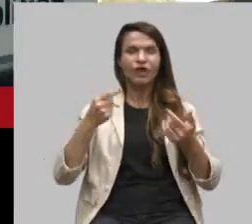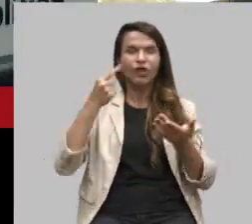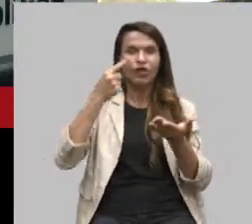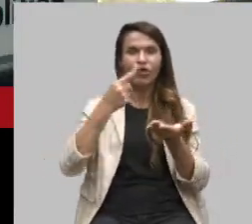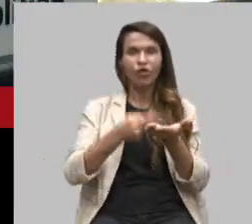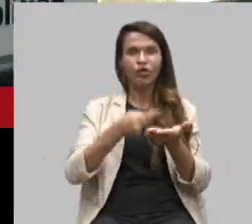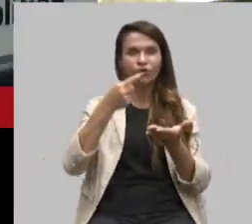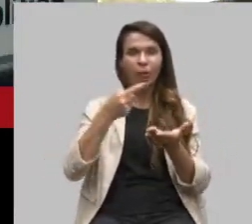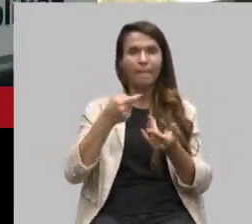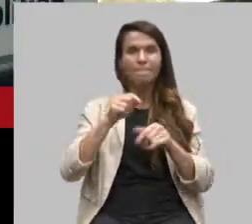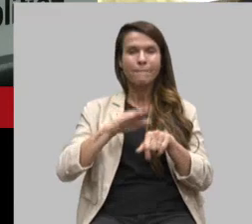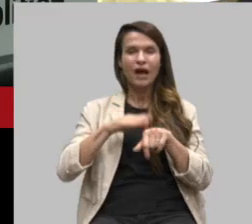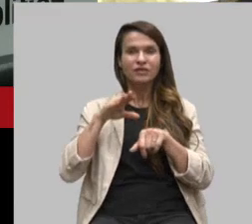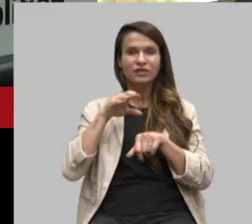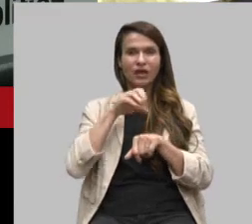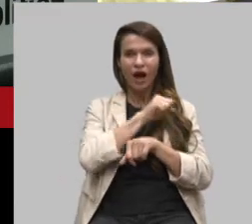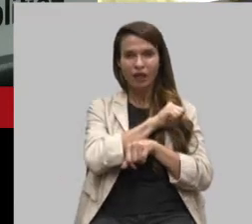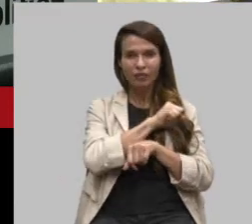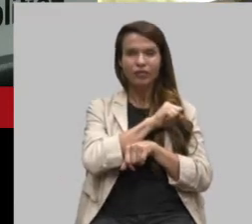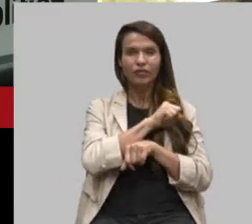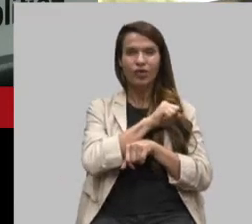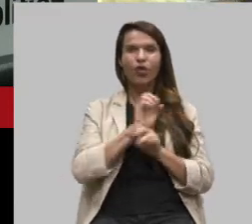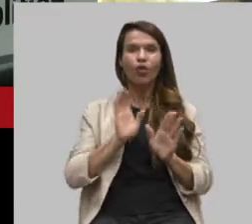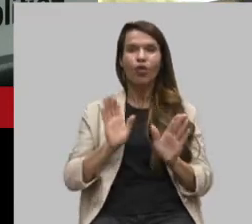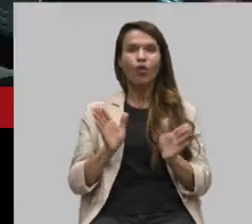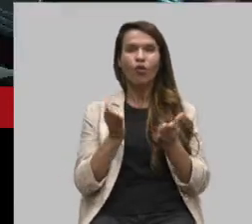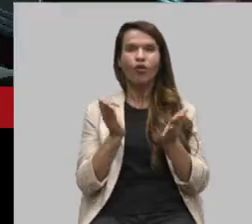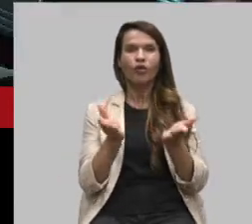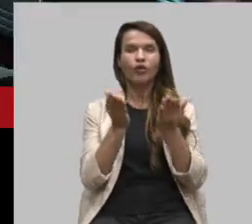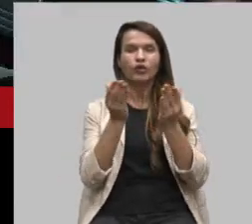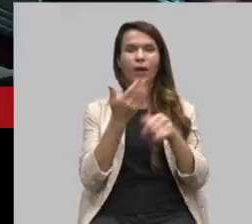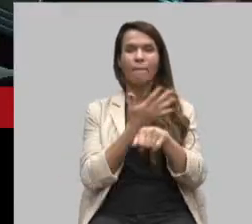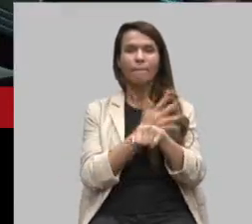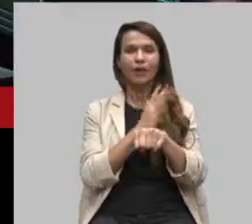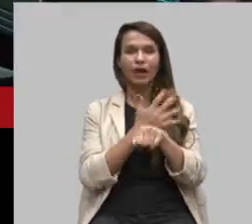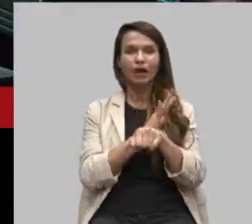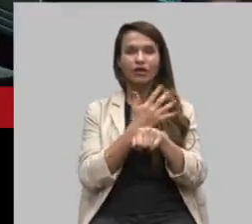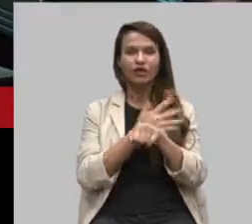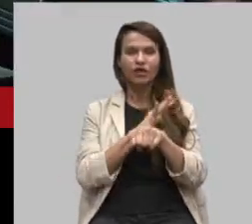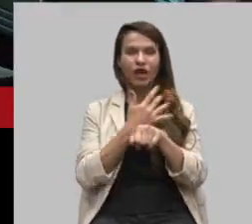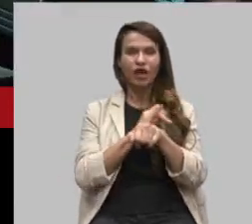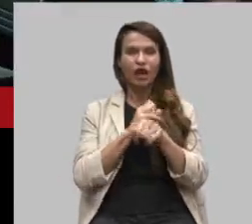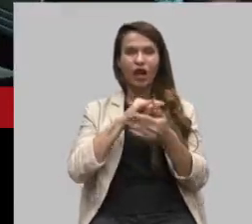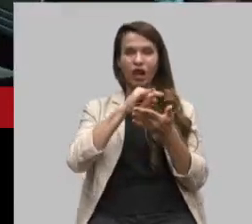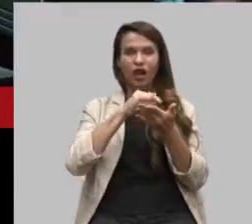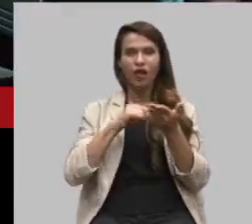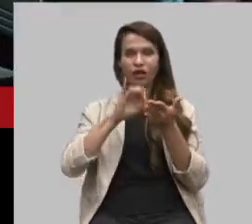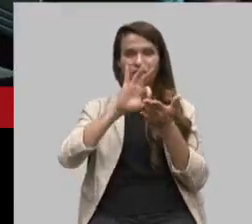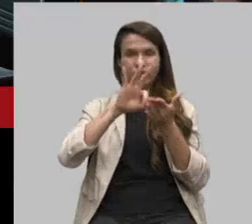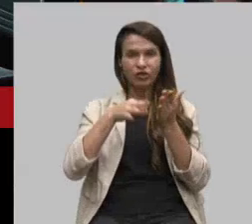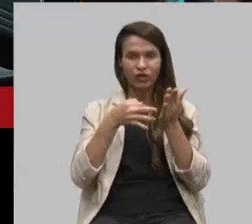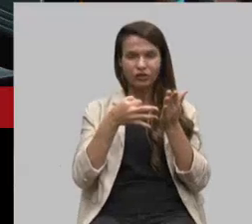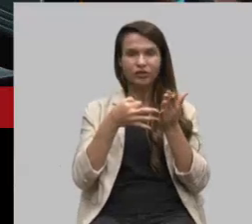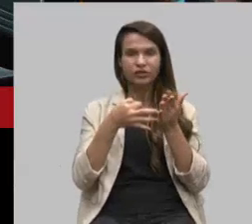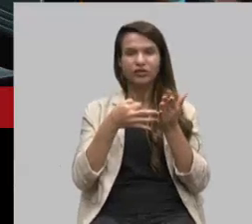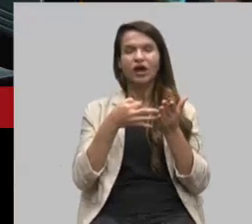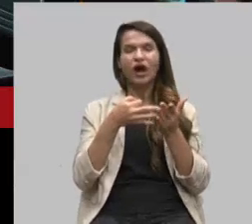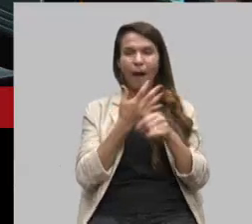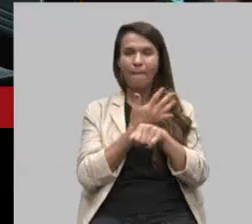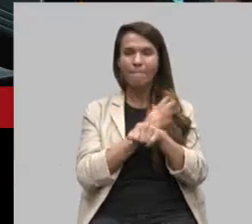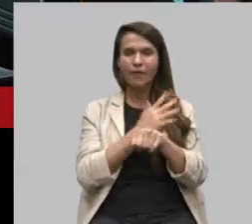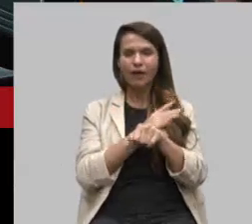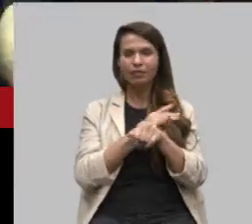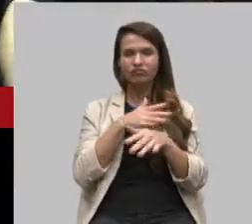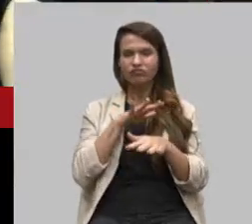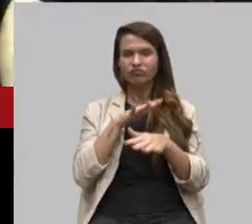rápido o o incentivo e a prática das licitações porque a prática das licitações em média em